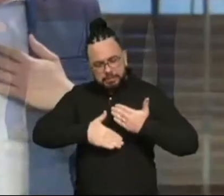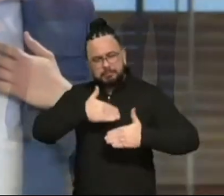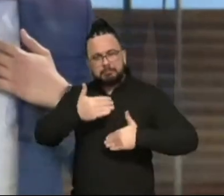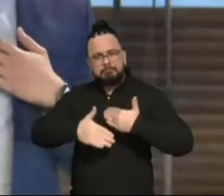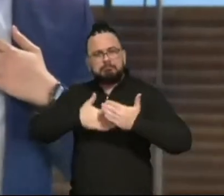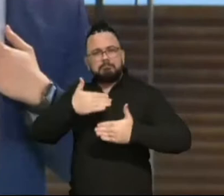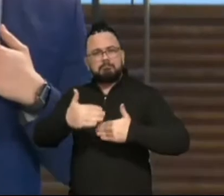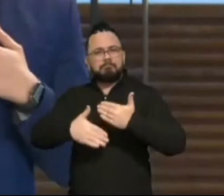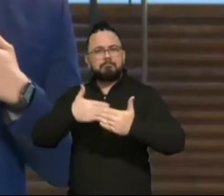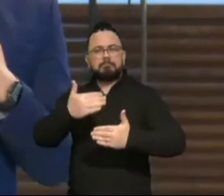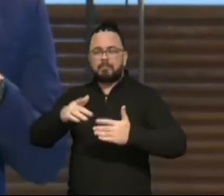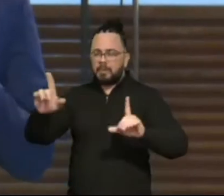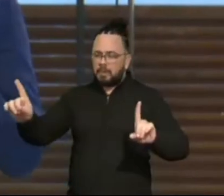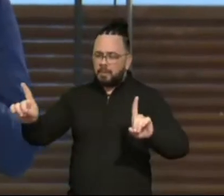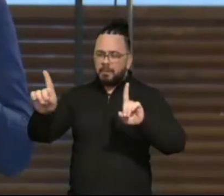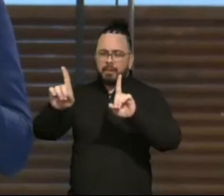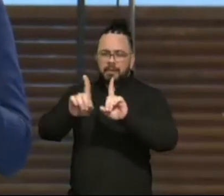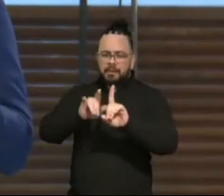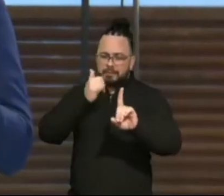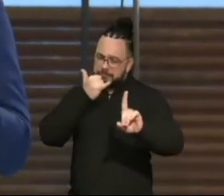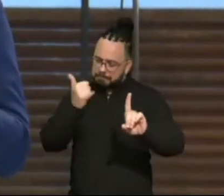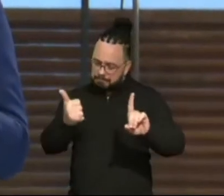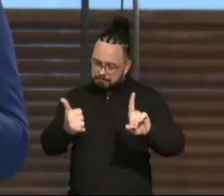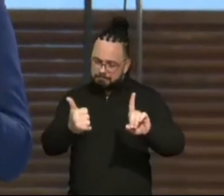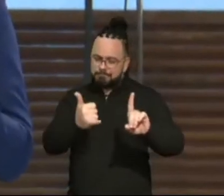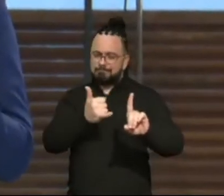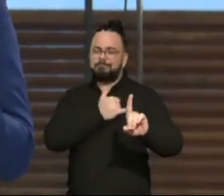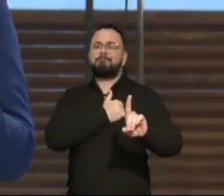me deu o seu?